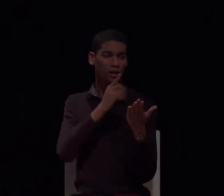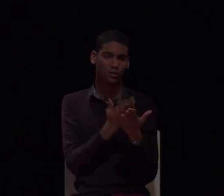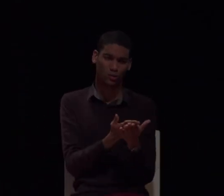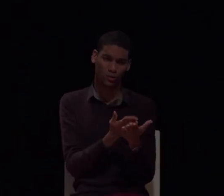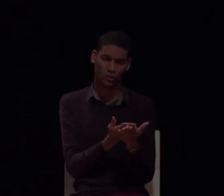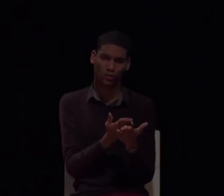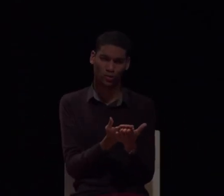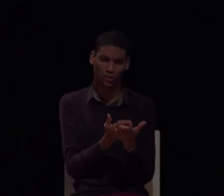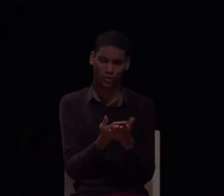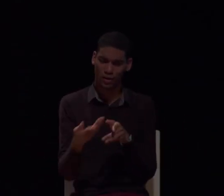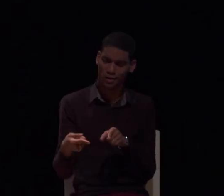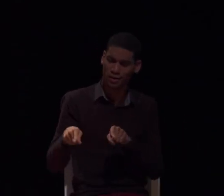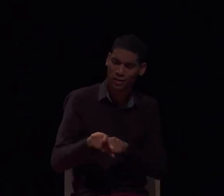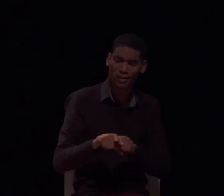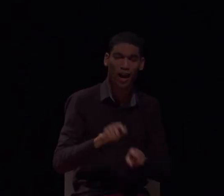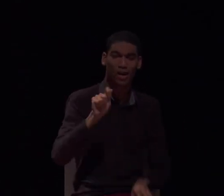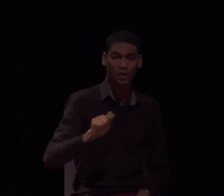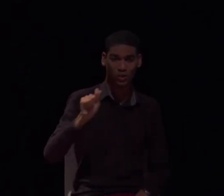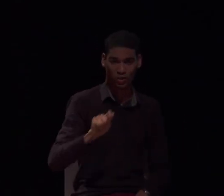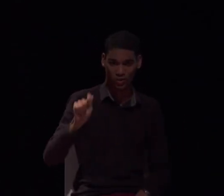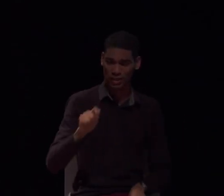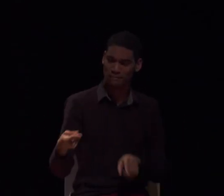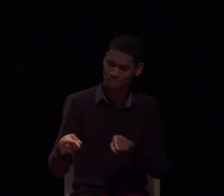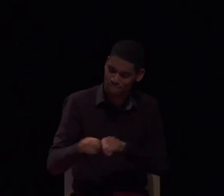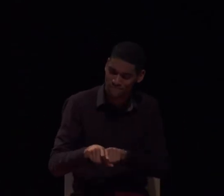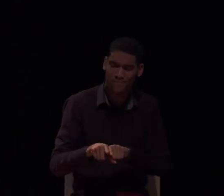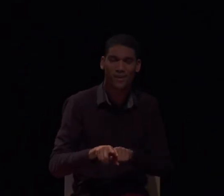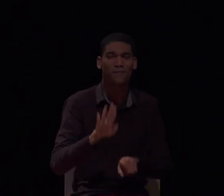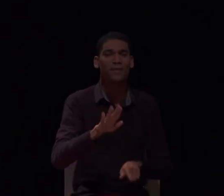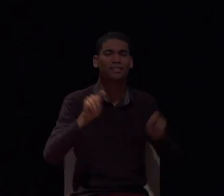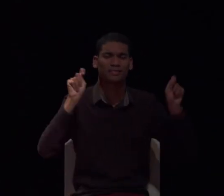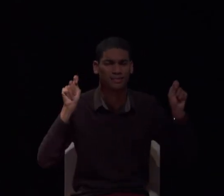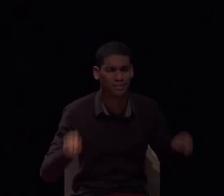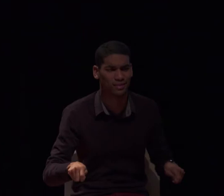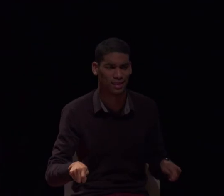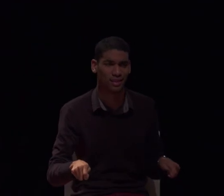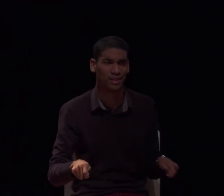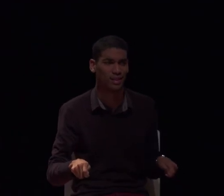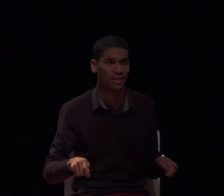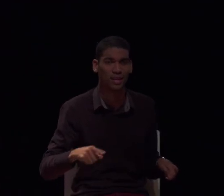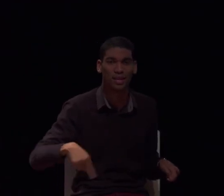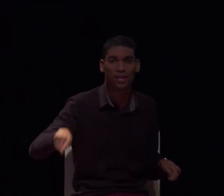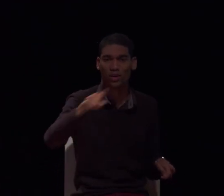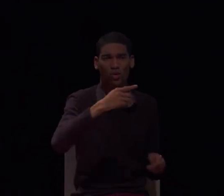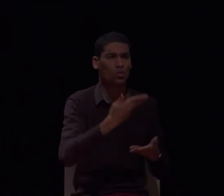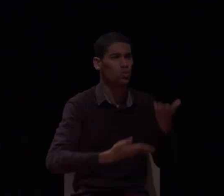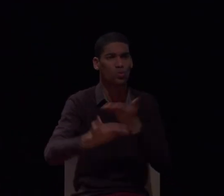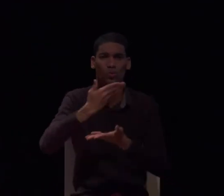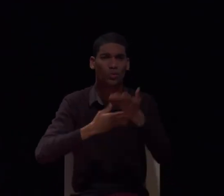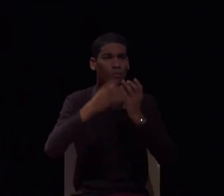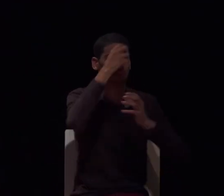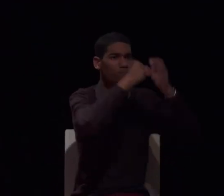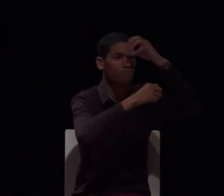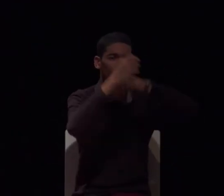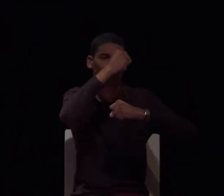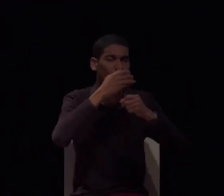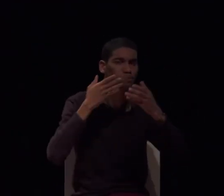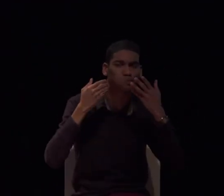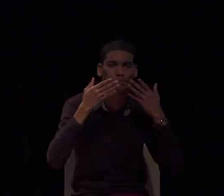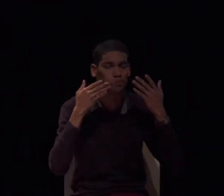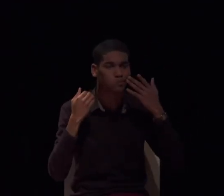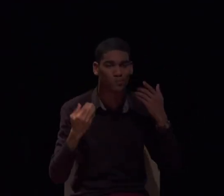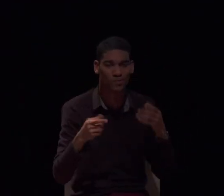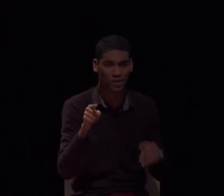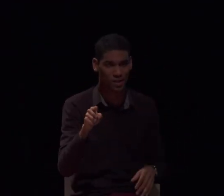uma parceria uma associação mas ele é possível e nesse processo todo mundo aprende todo mundo que participou do leite